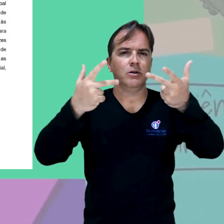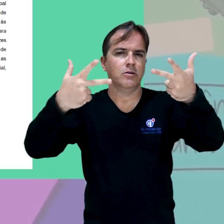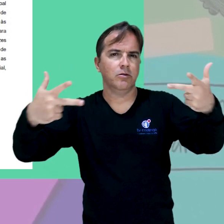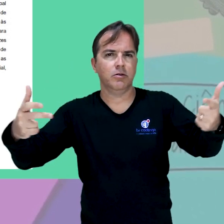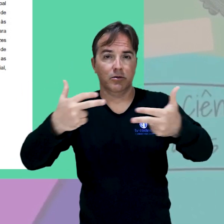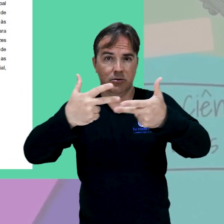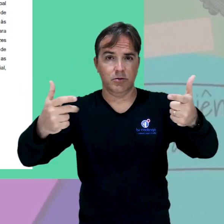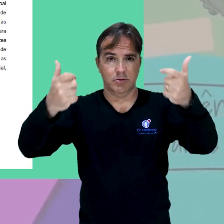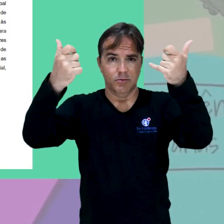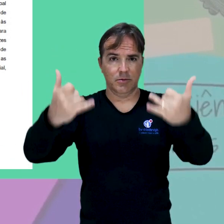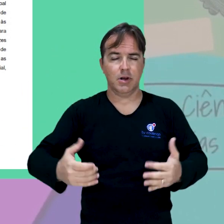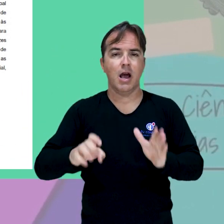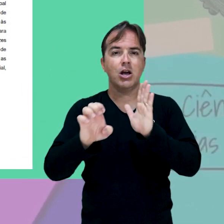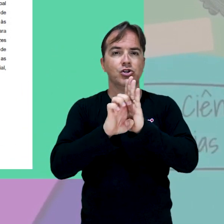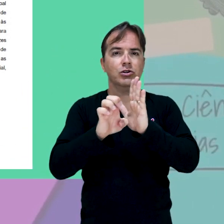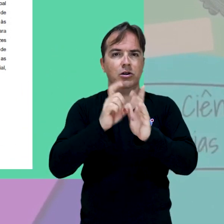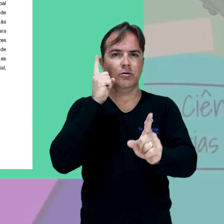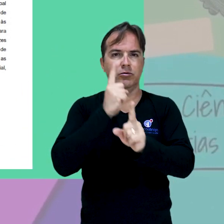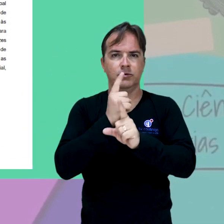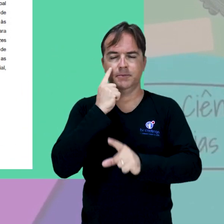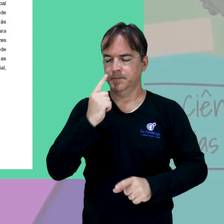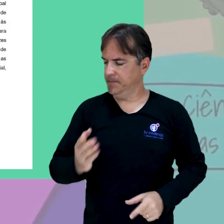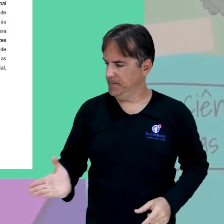o edital disponível na página